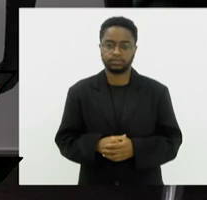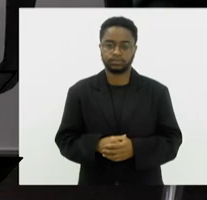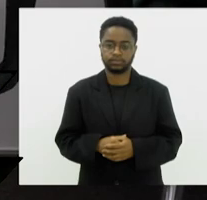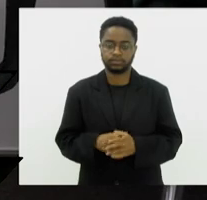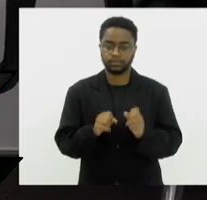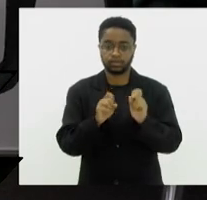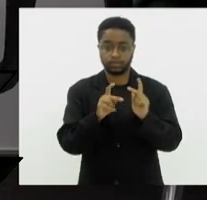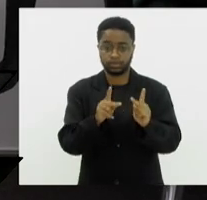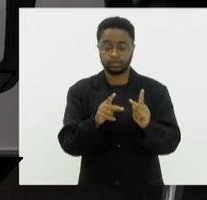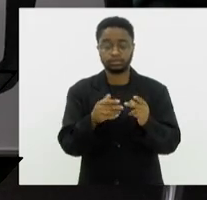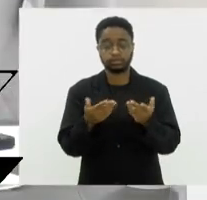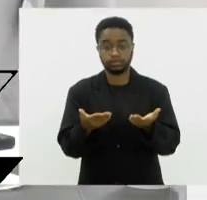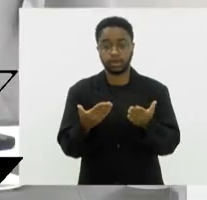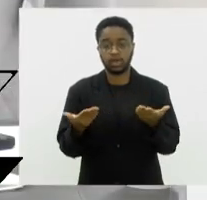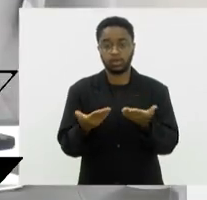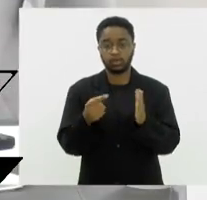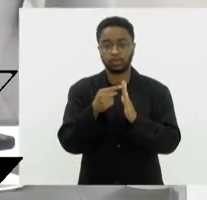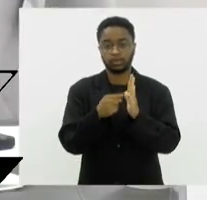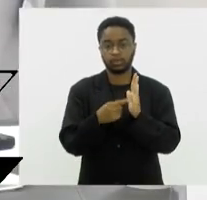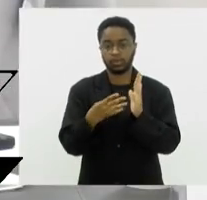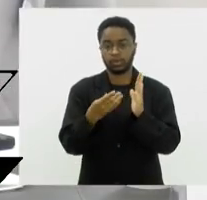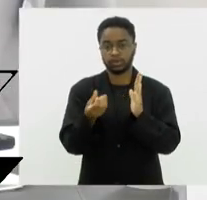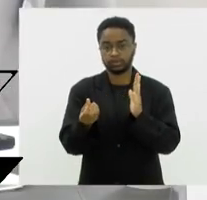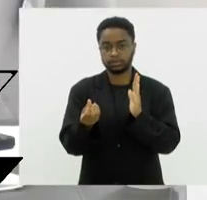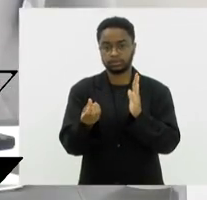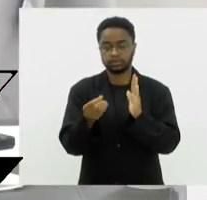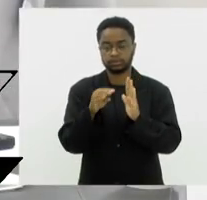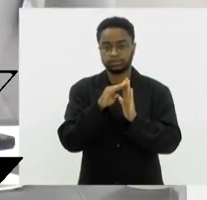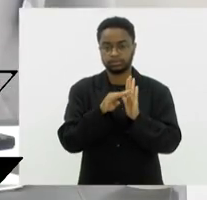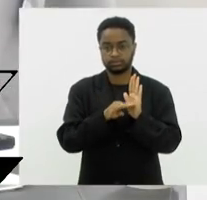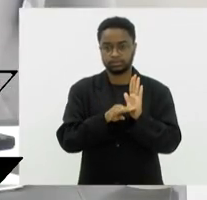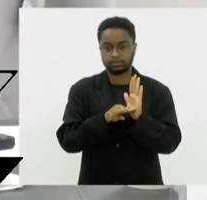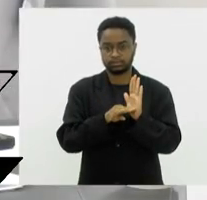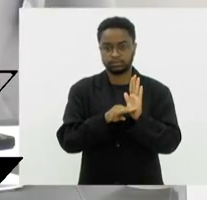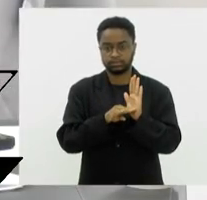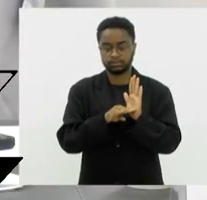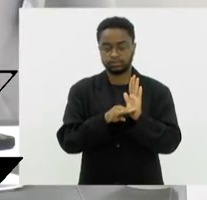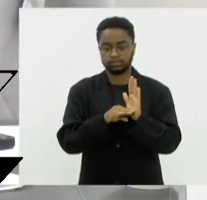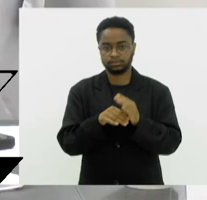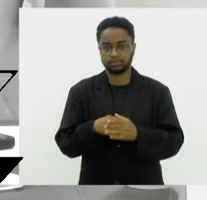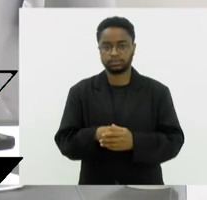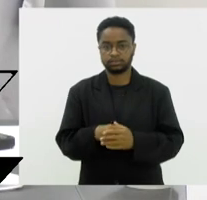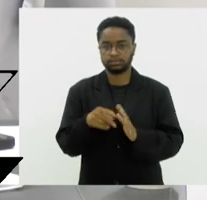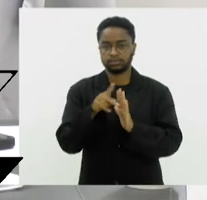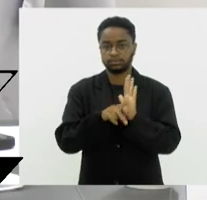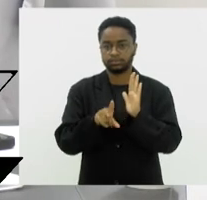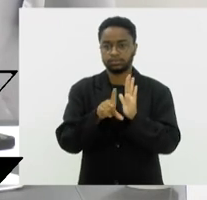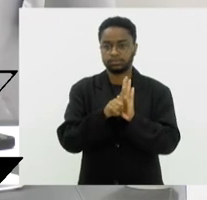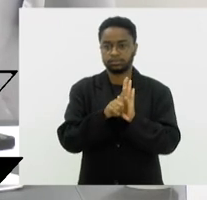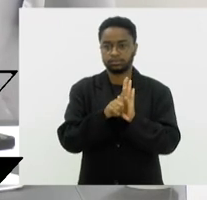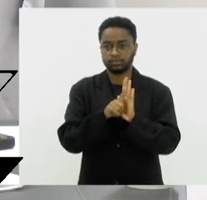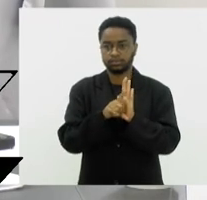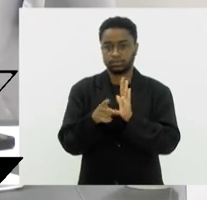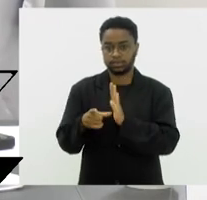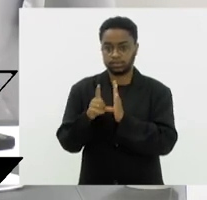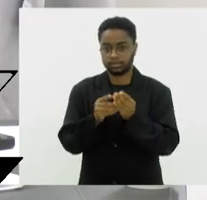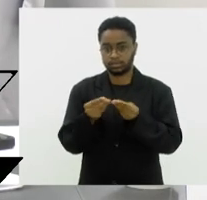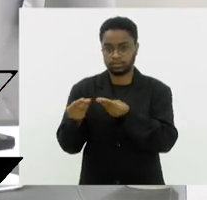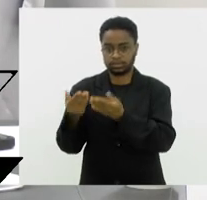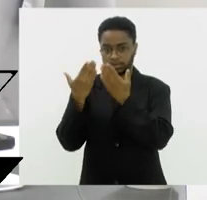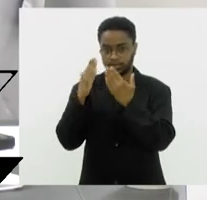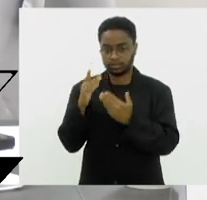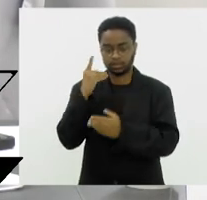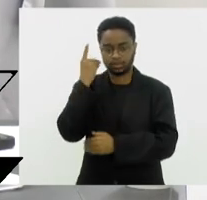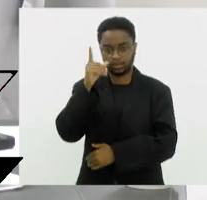Sim. Perfeito. Vou, então, ao 46 da pauta, que é o projeto de lei. O anterior está com vista ao deputado Luiz